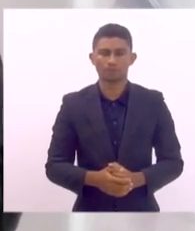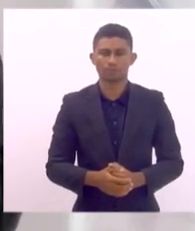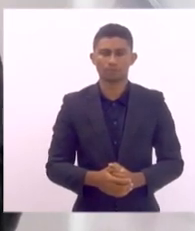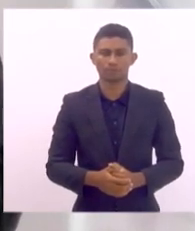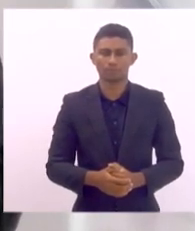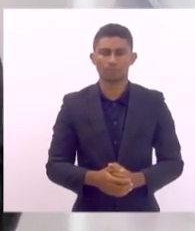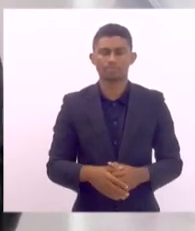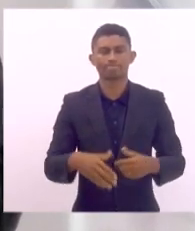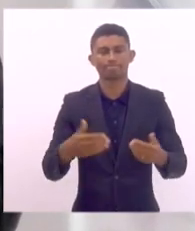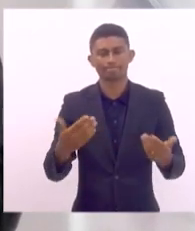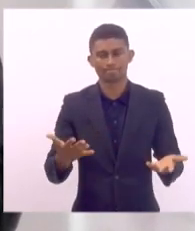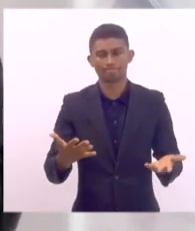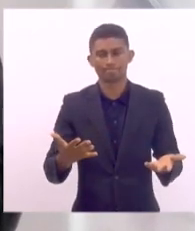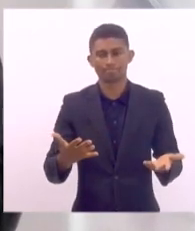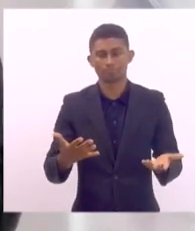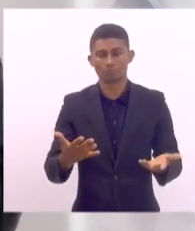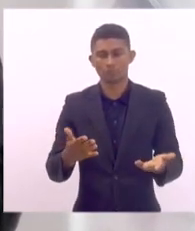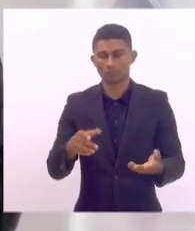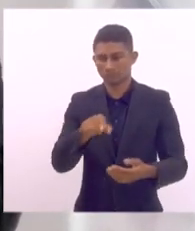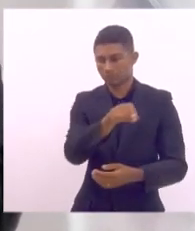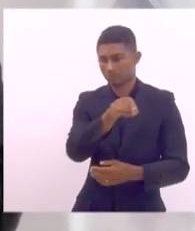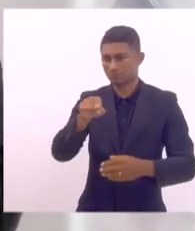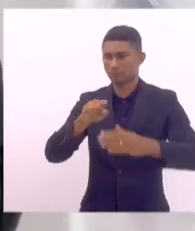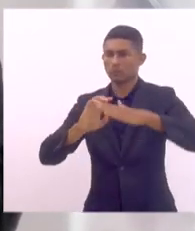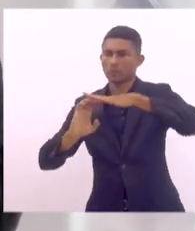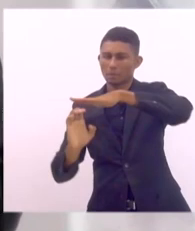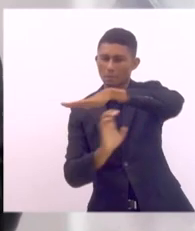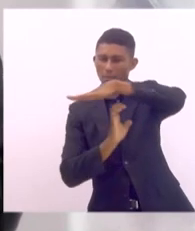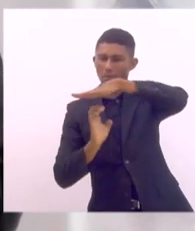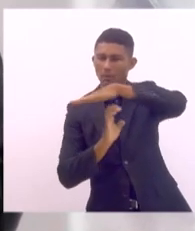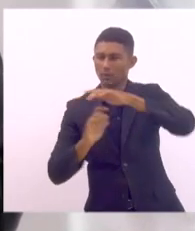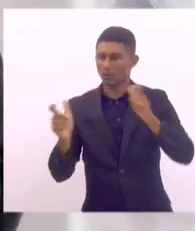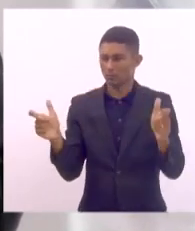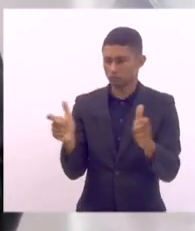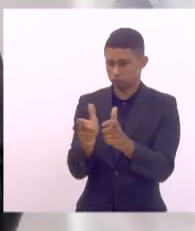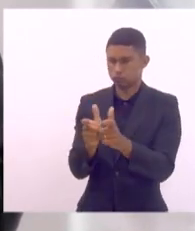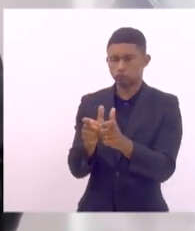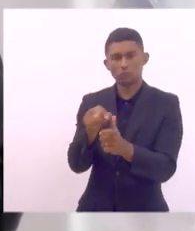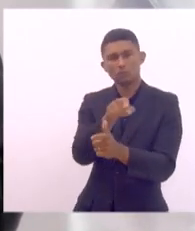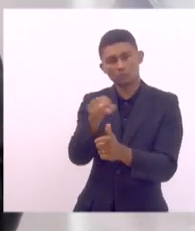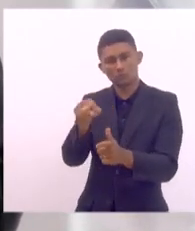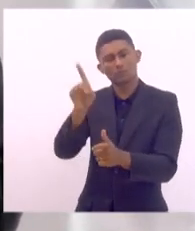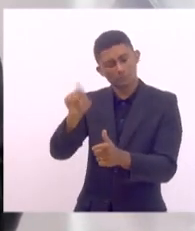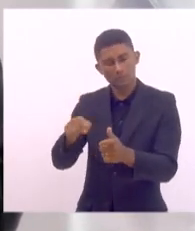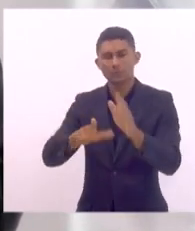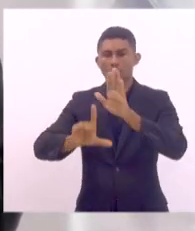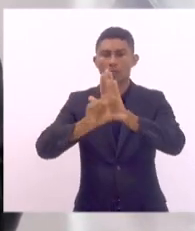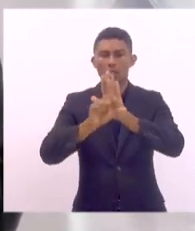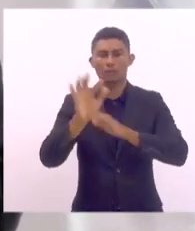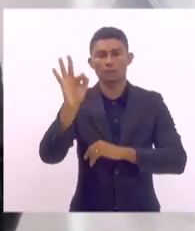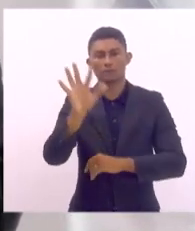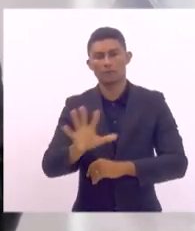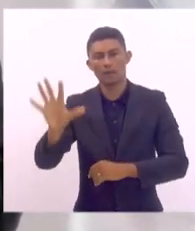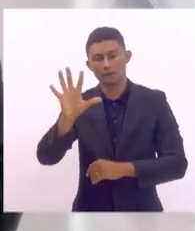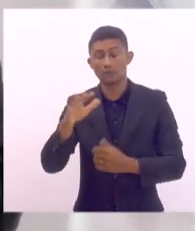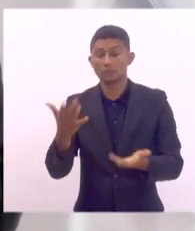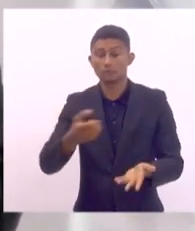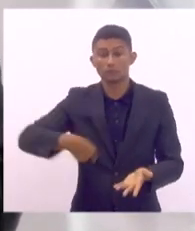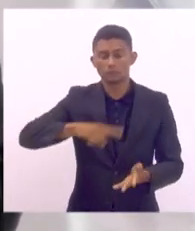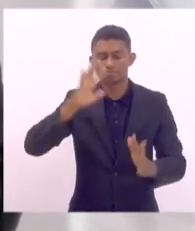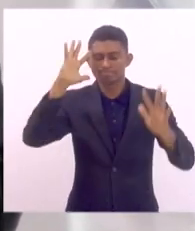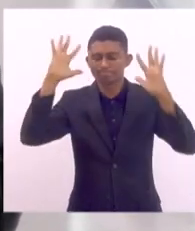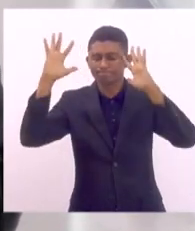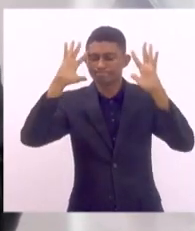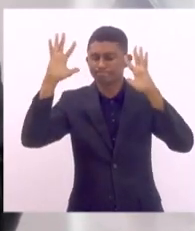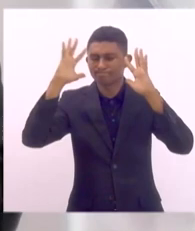O regime de microempresa e de empresa de pequeno porte é uma lei federal. E a ideia era fazer uma lei para que a gente